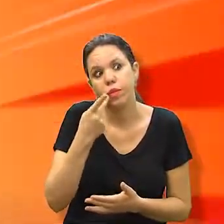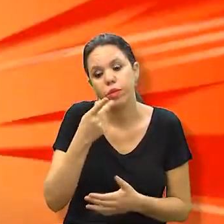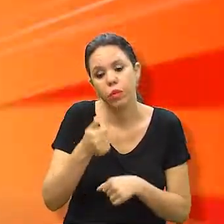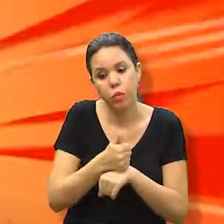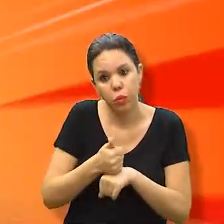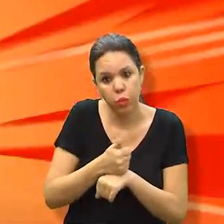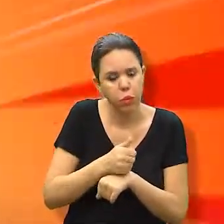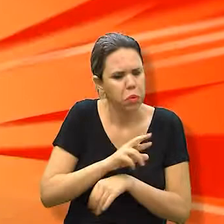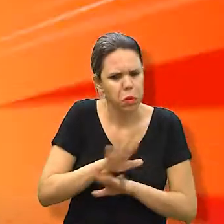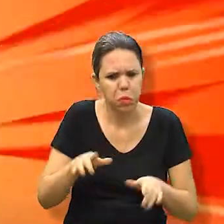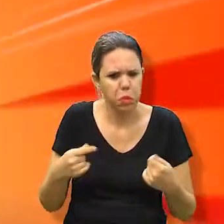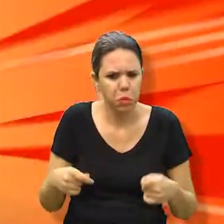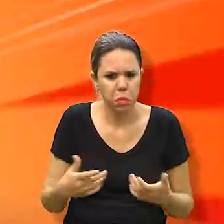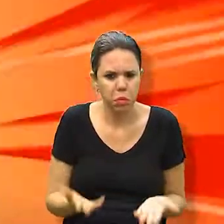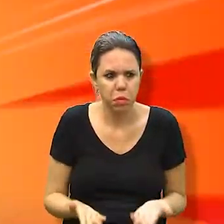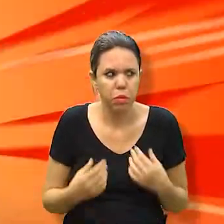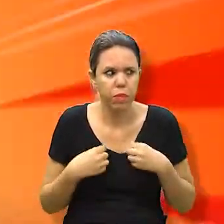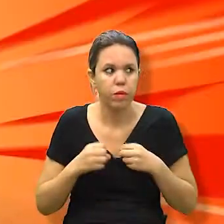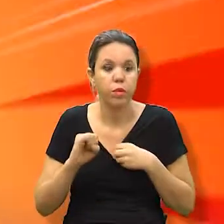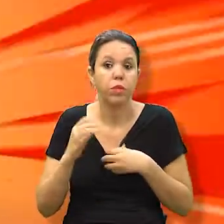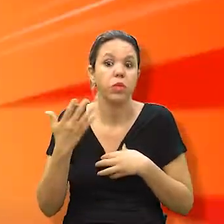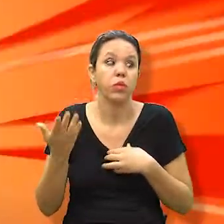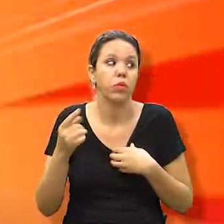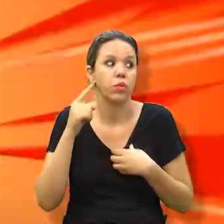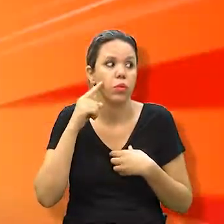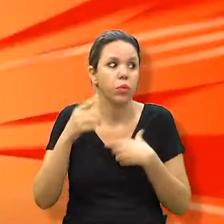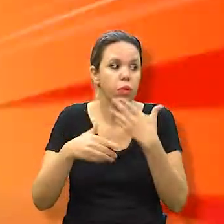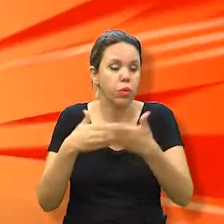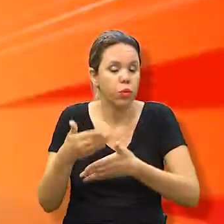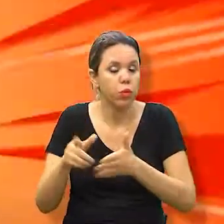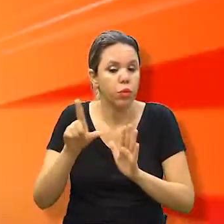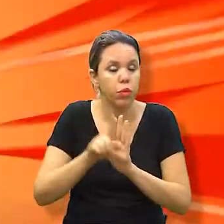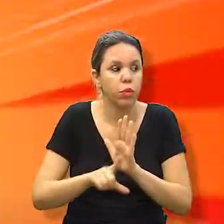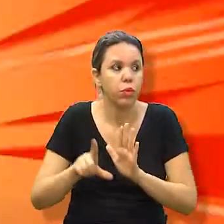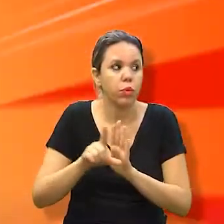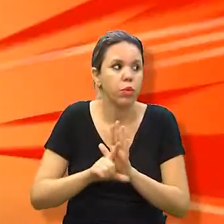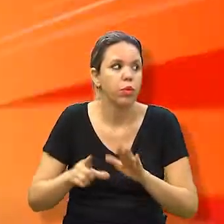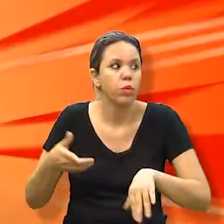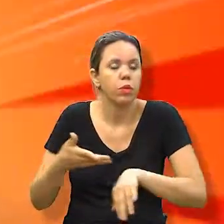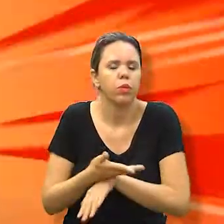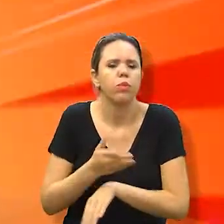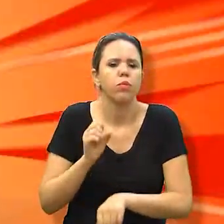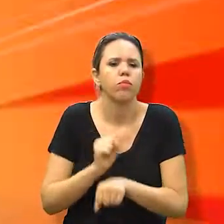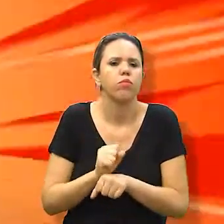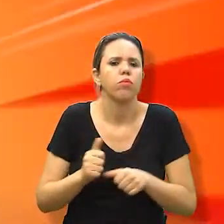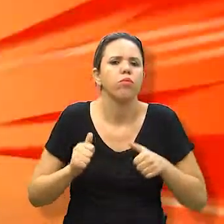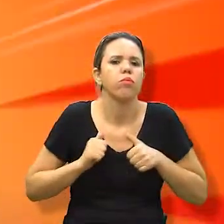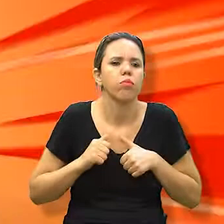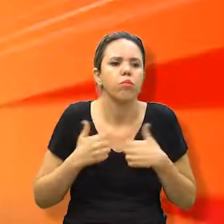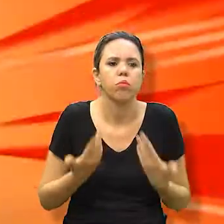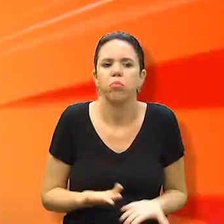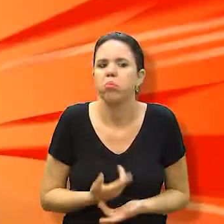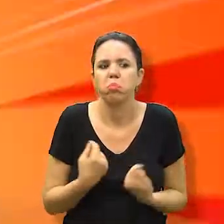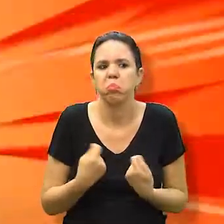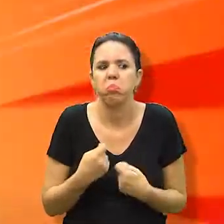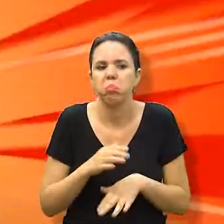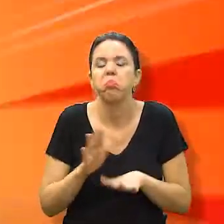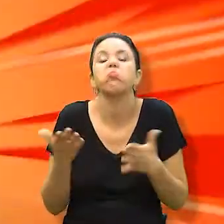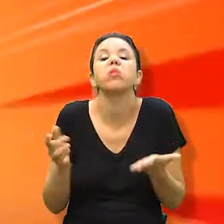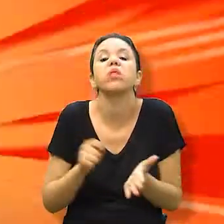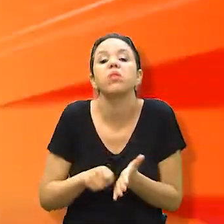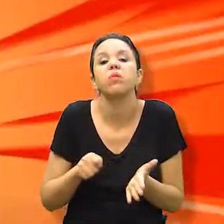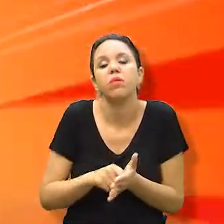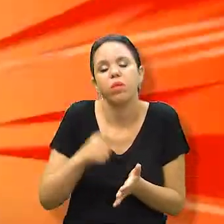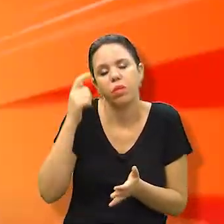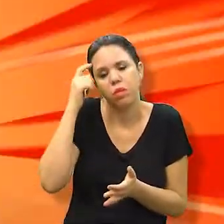os escritores não forem mais necessários? E se a literatura entrar em obsolescência, ou seja, não precisa... Para